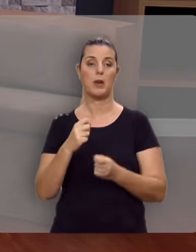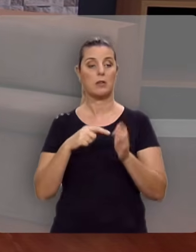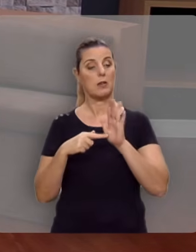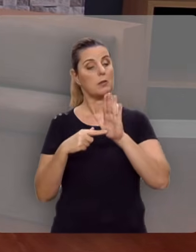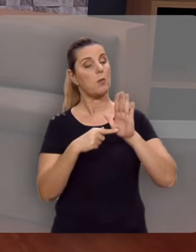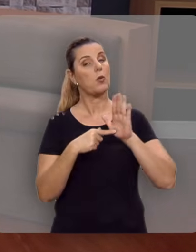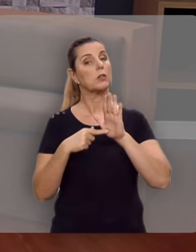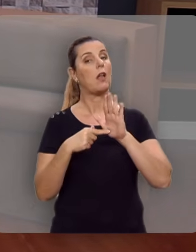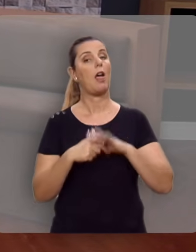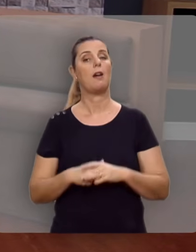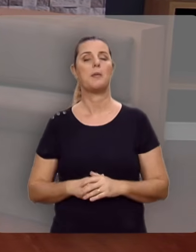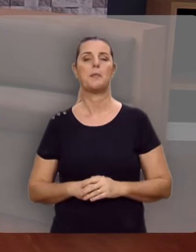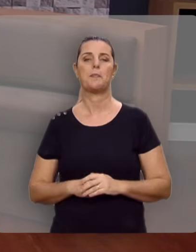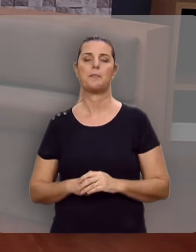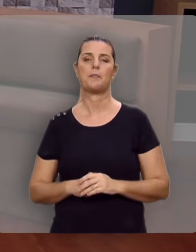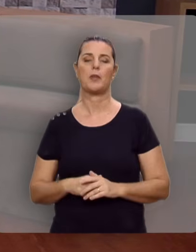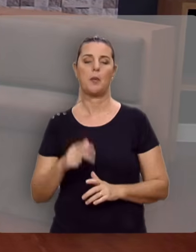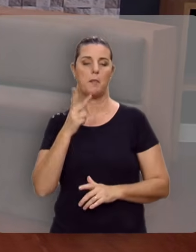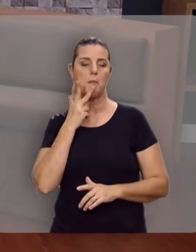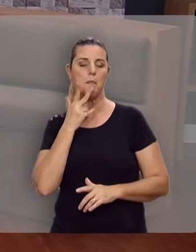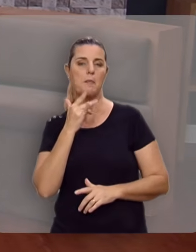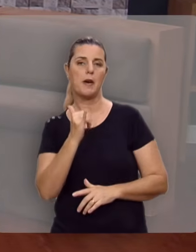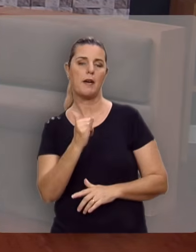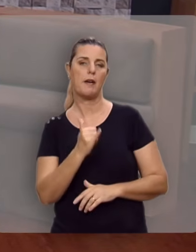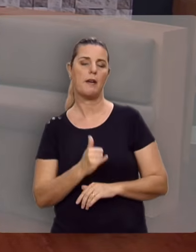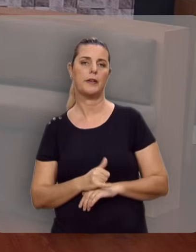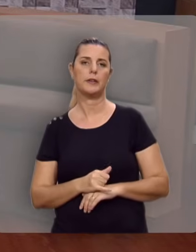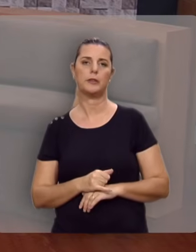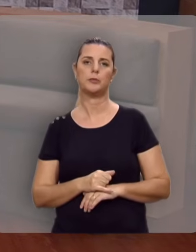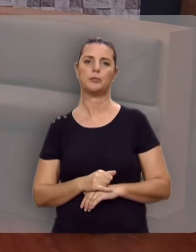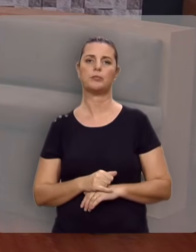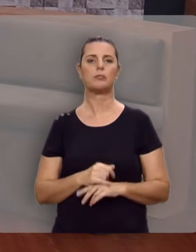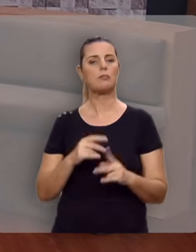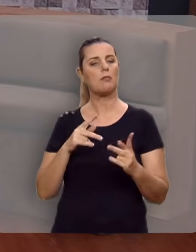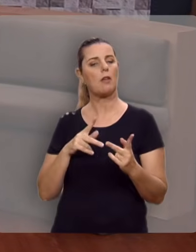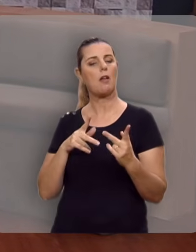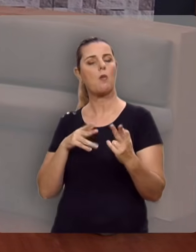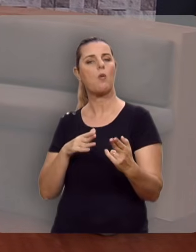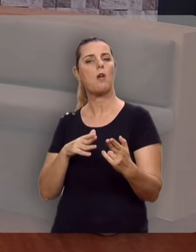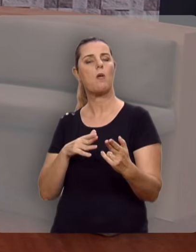ser paradigma. O pai é como